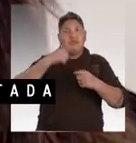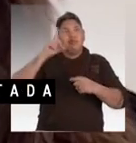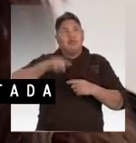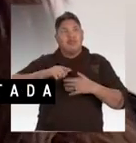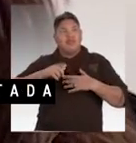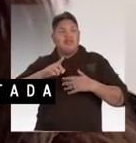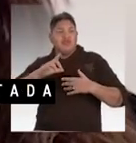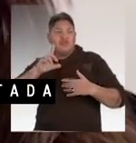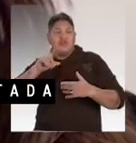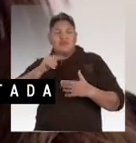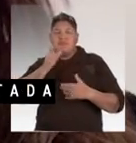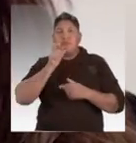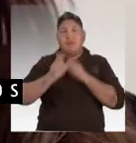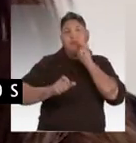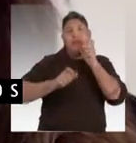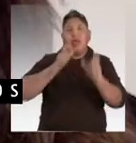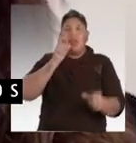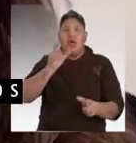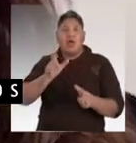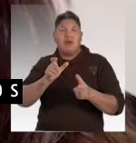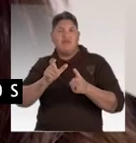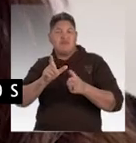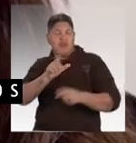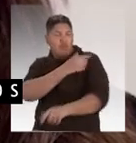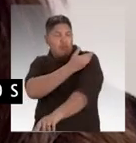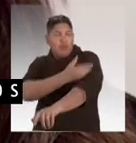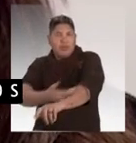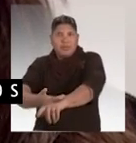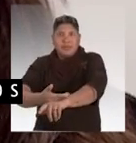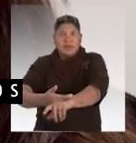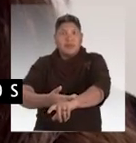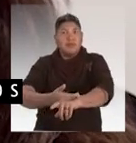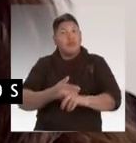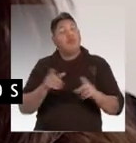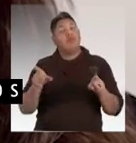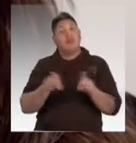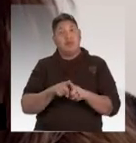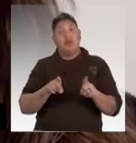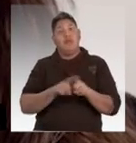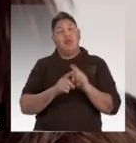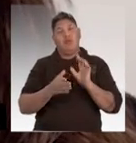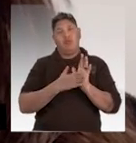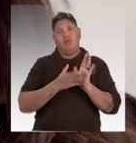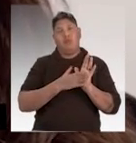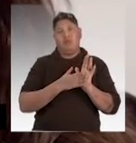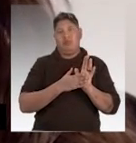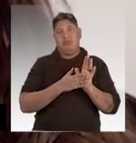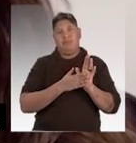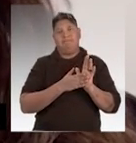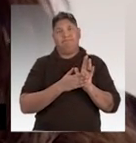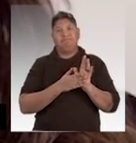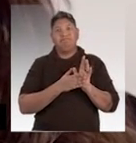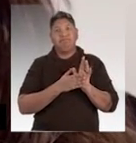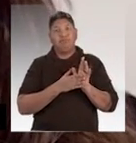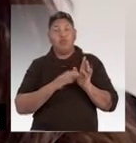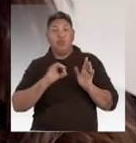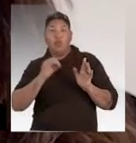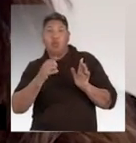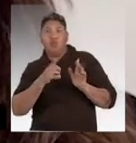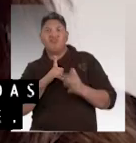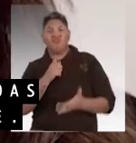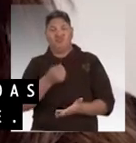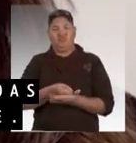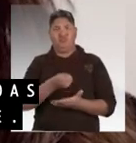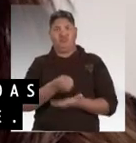manifestada, seja fisicamente por palavras, gestos ou outros meios, como também por propostas,